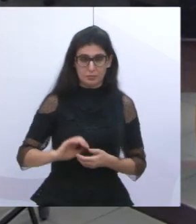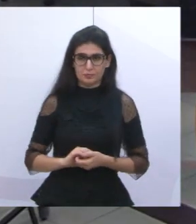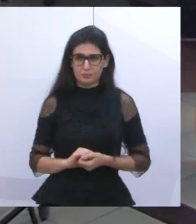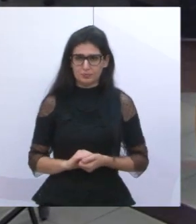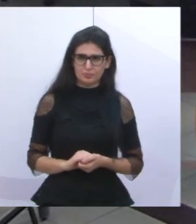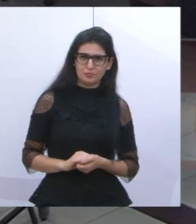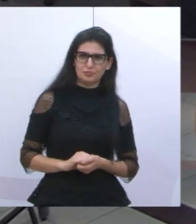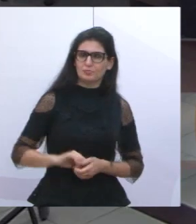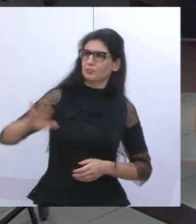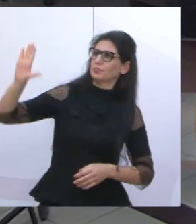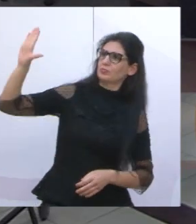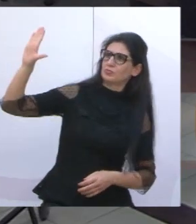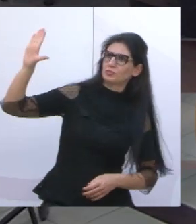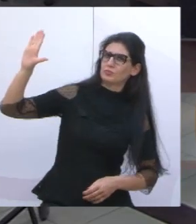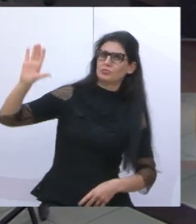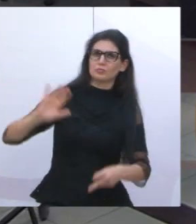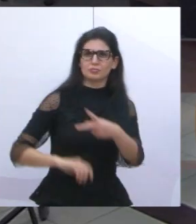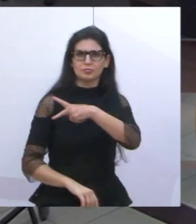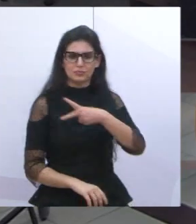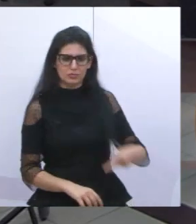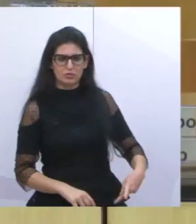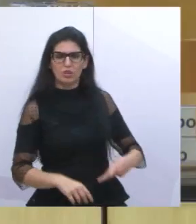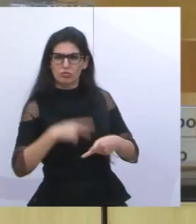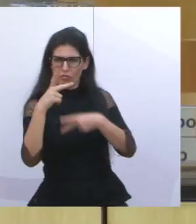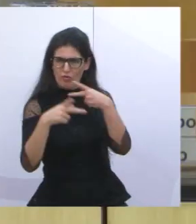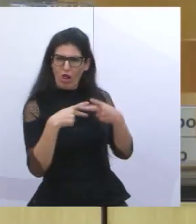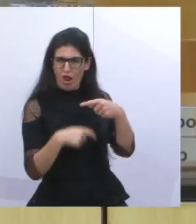Senhor presidente, quero colaborar daqui mesmo.